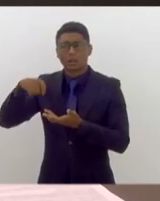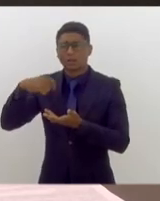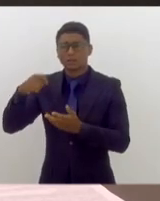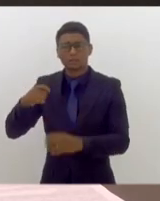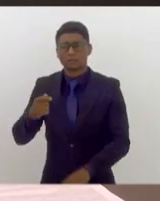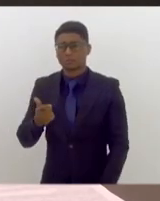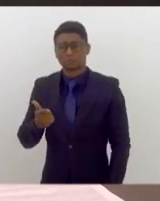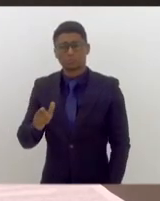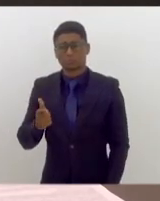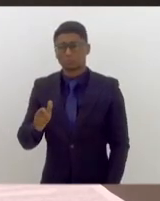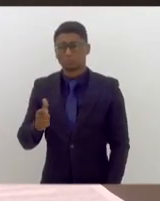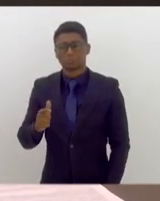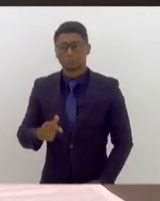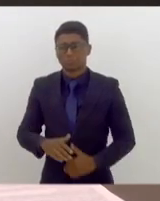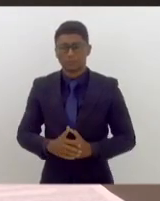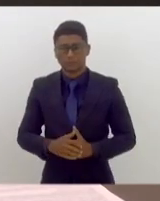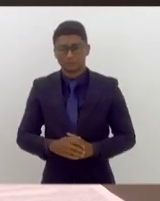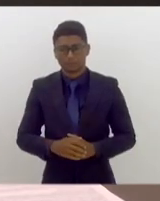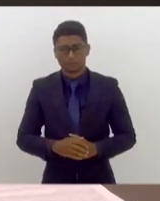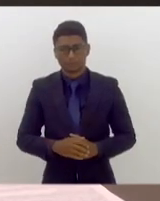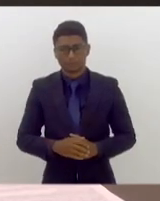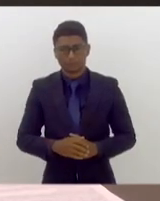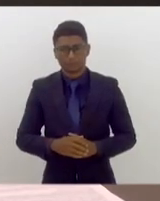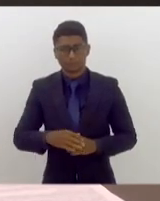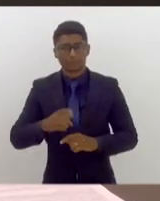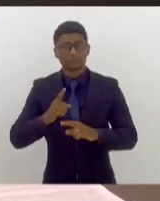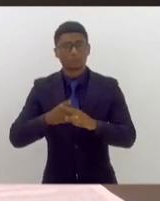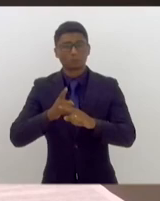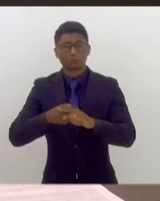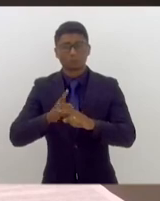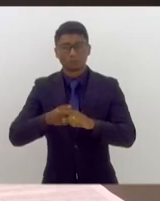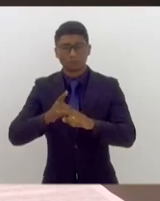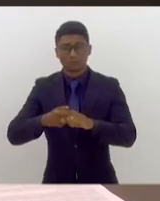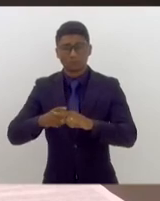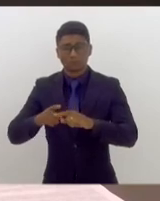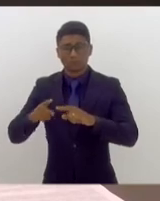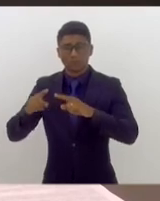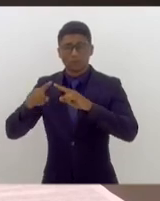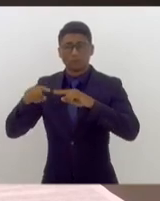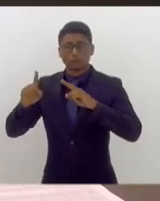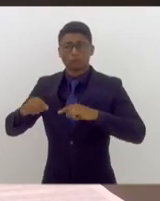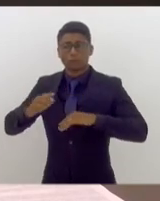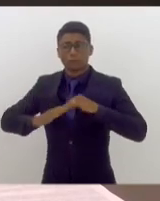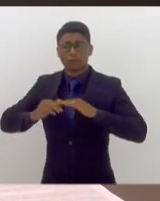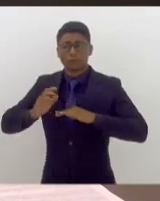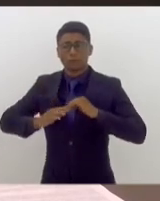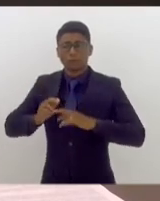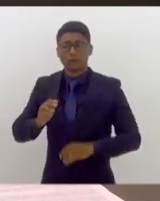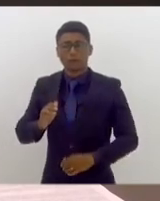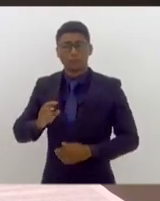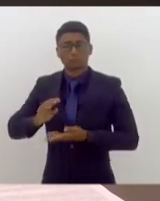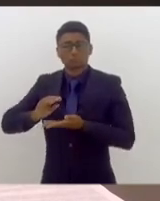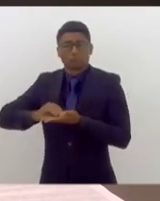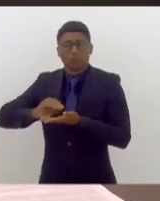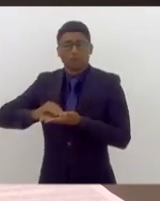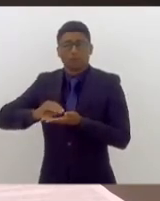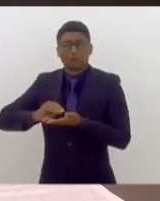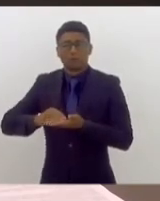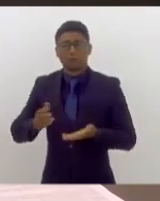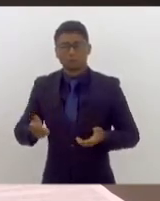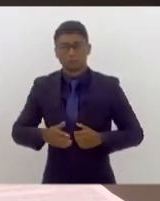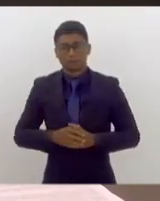ele recebe, por falta de mão de obra para que possa apresentar isso, deixando